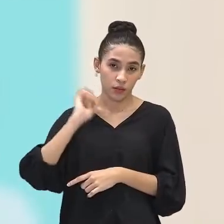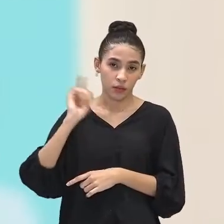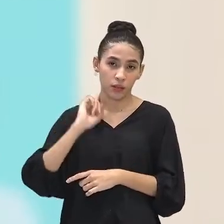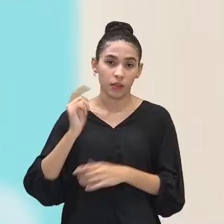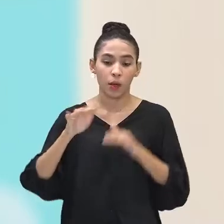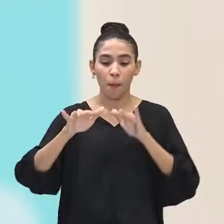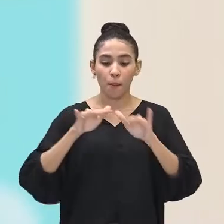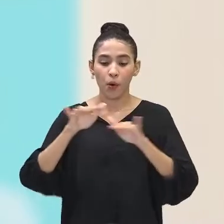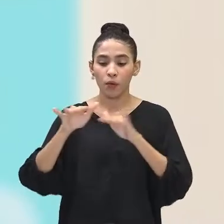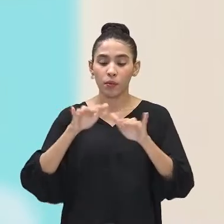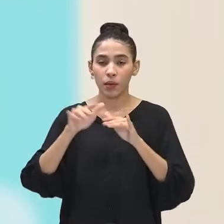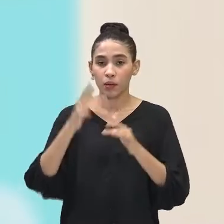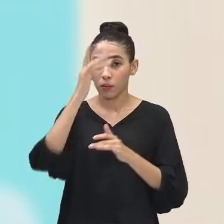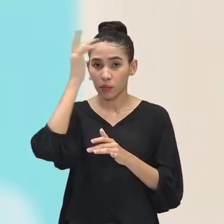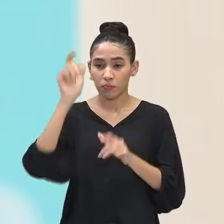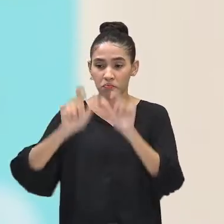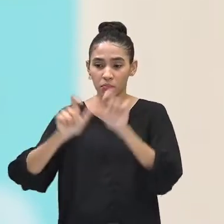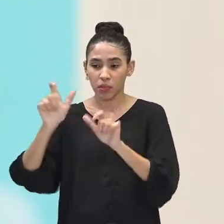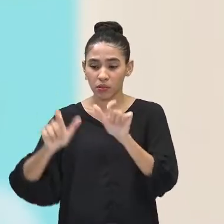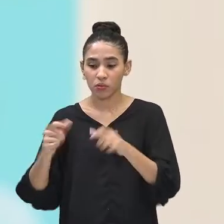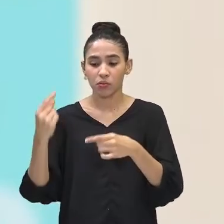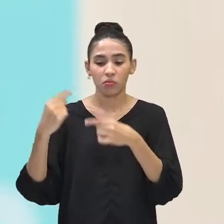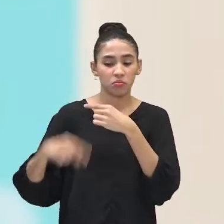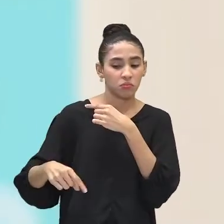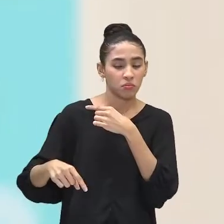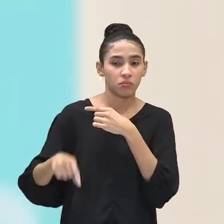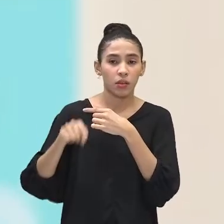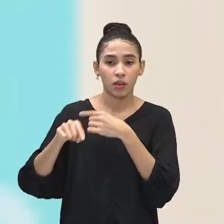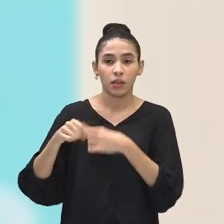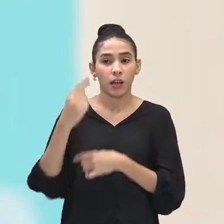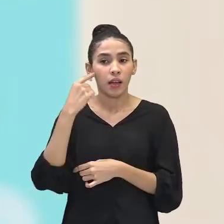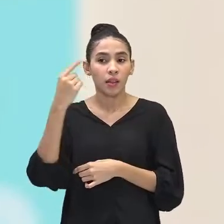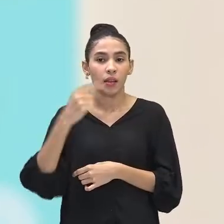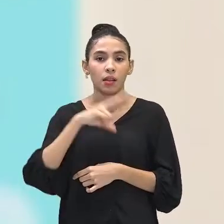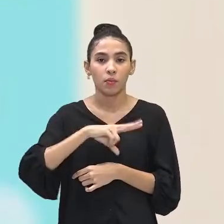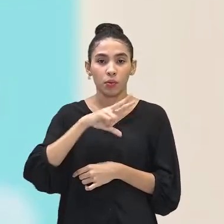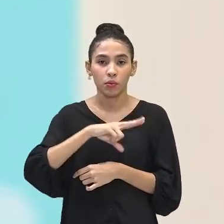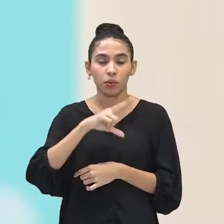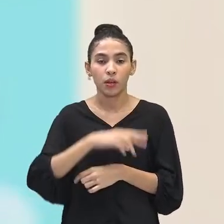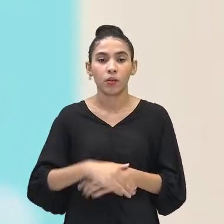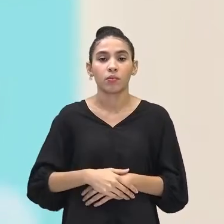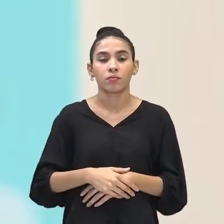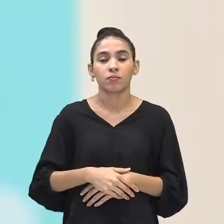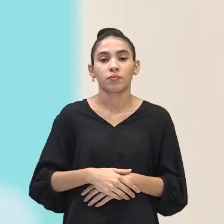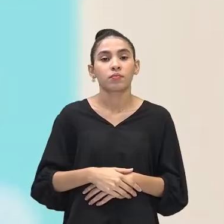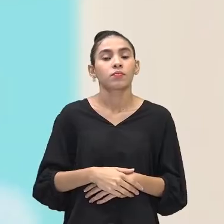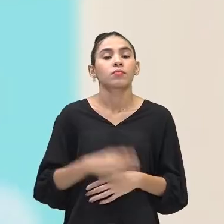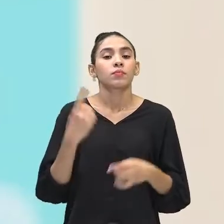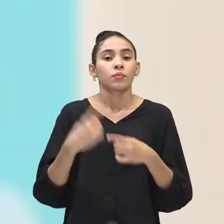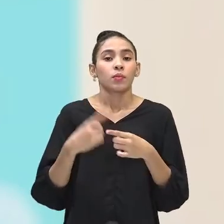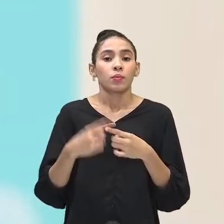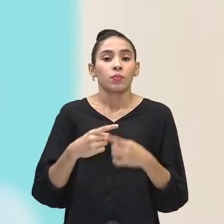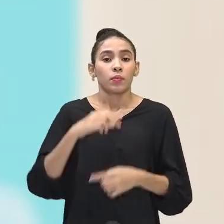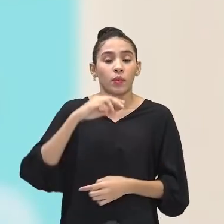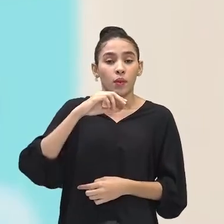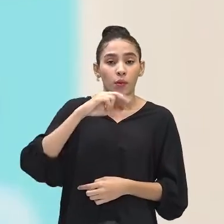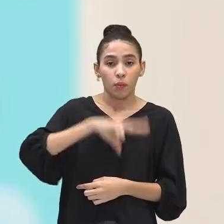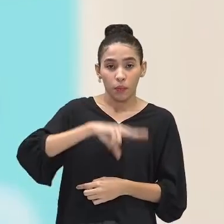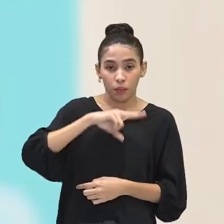pessoas não estavam concordando com as ideias de Portugal, com a ordem de Portugal, até porque Portugal